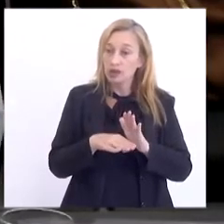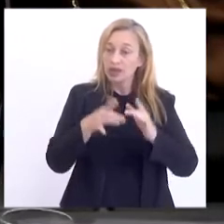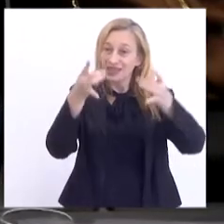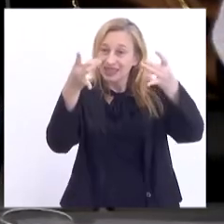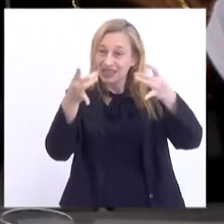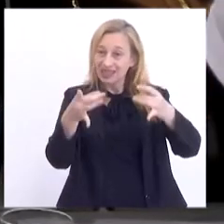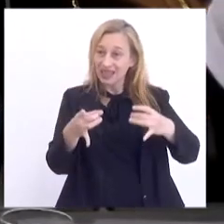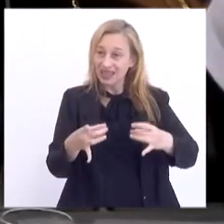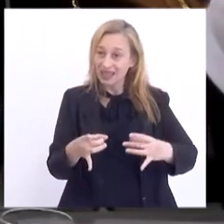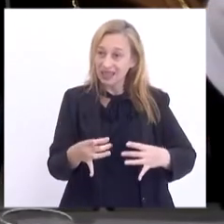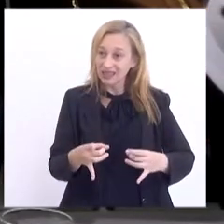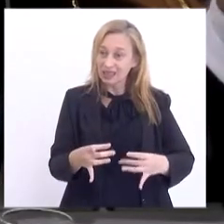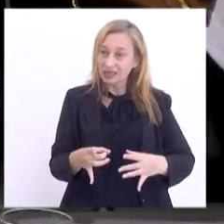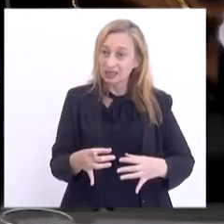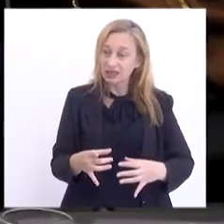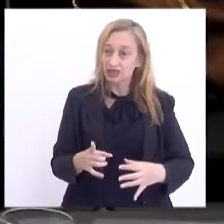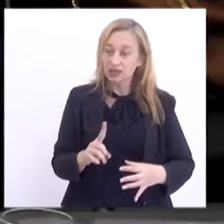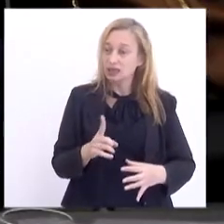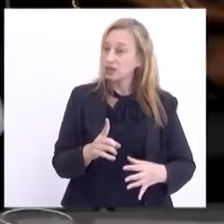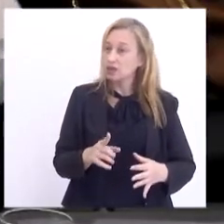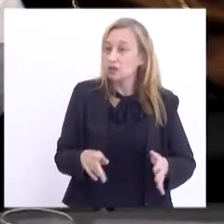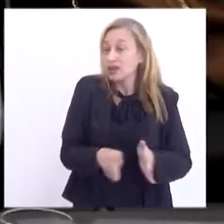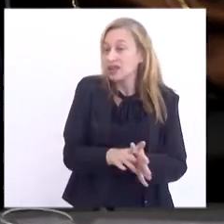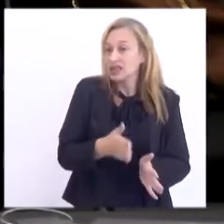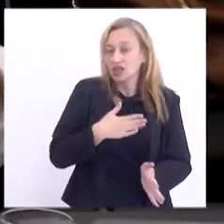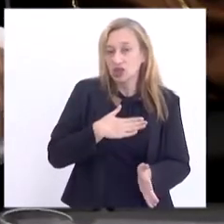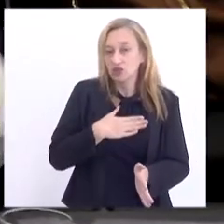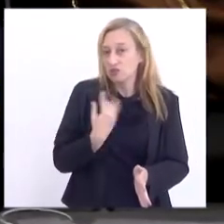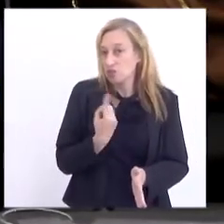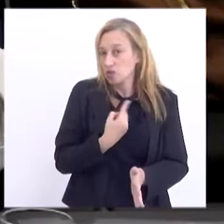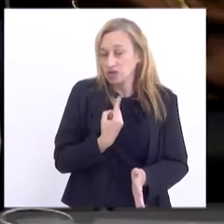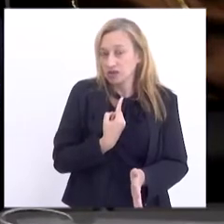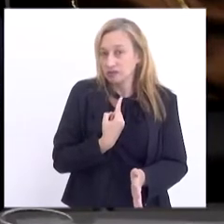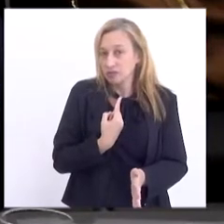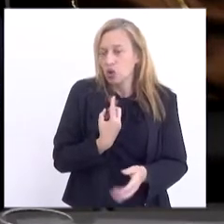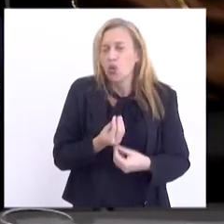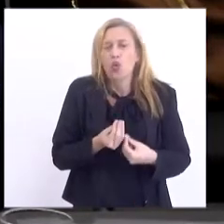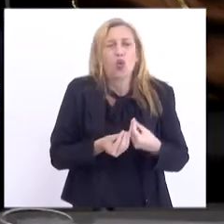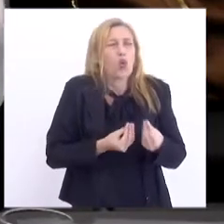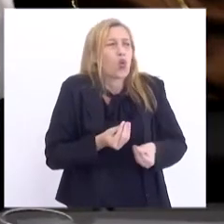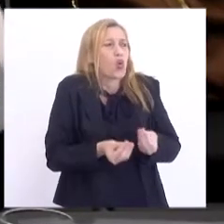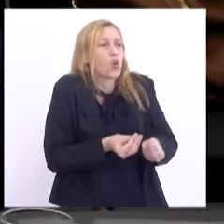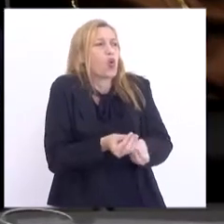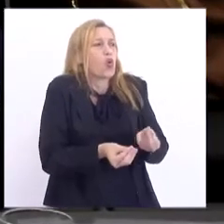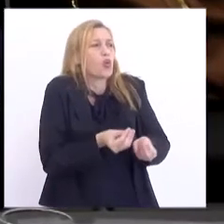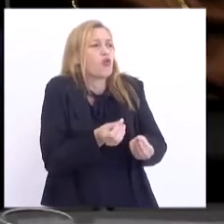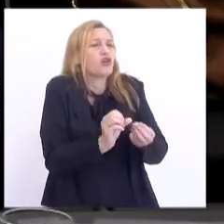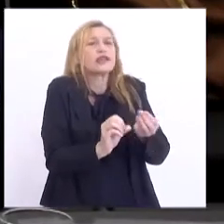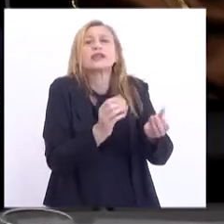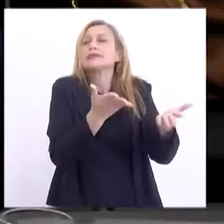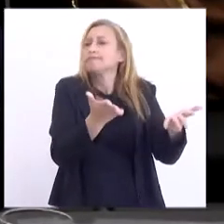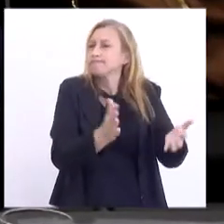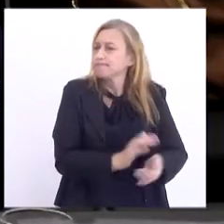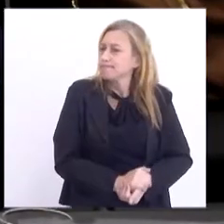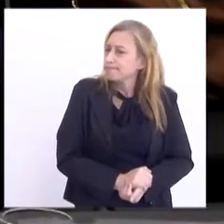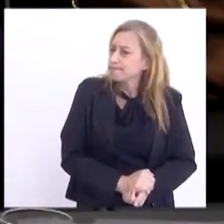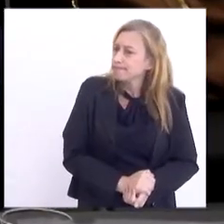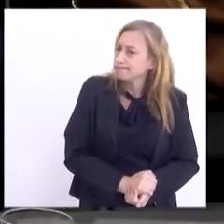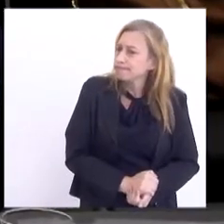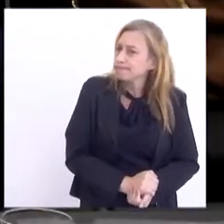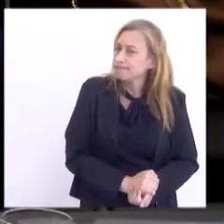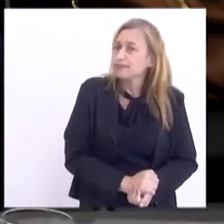detalhamento não ficará por nossa conta fazer aí como é que como é que vai ficar estuda aí